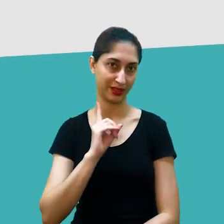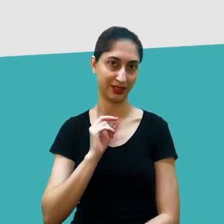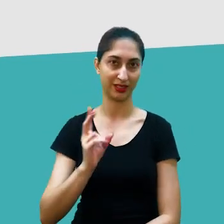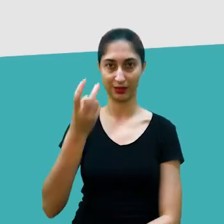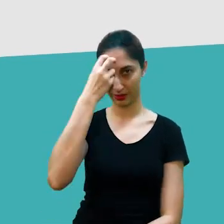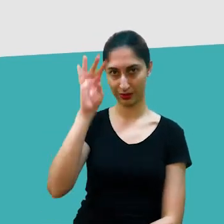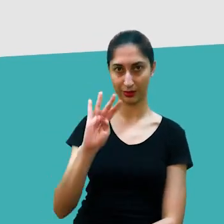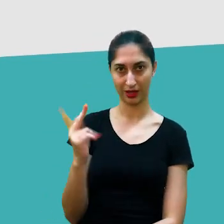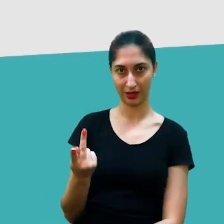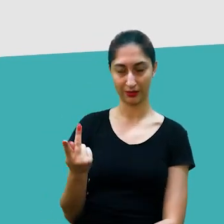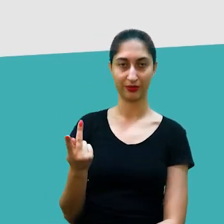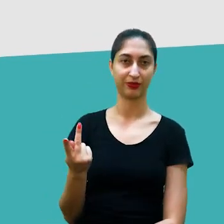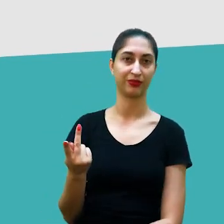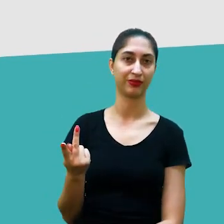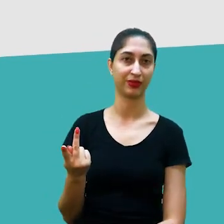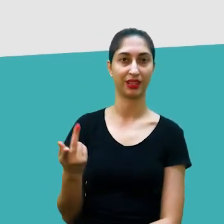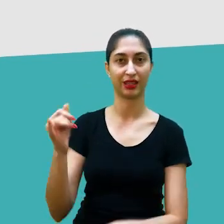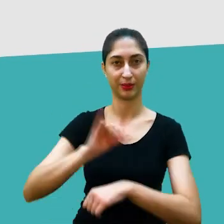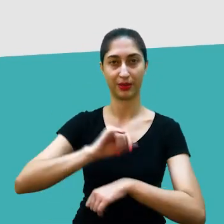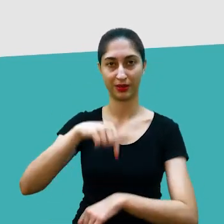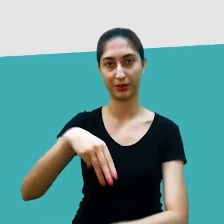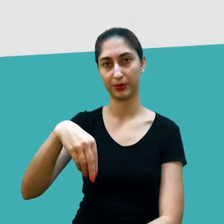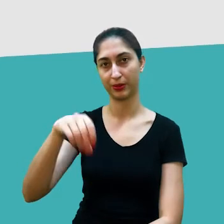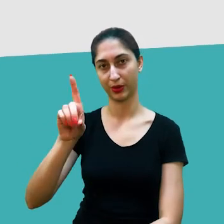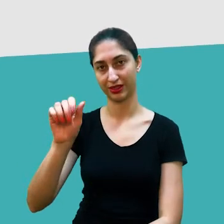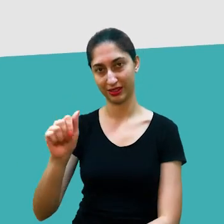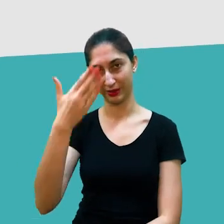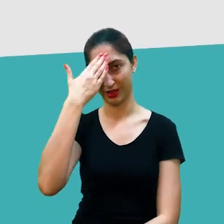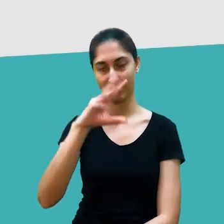cultura de Belo Horizonte, que é a capital da moda. Muito